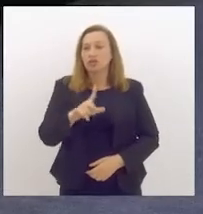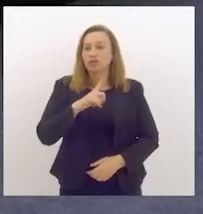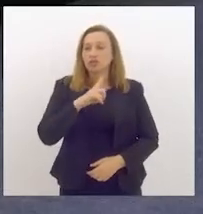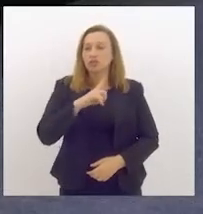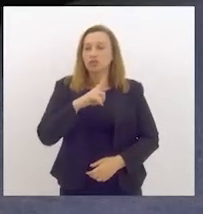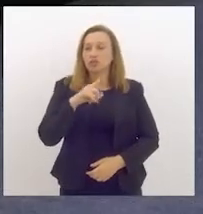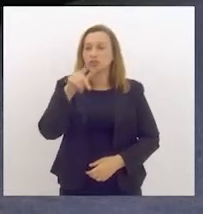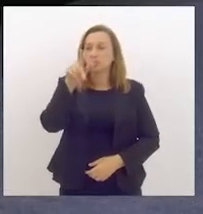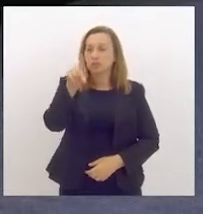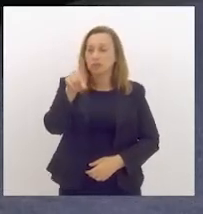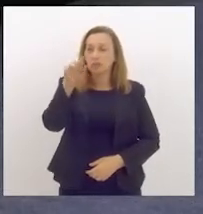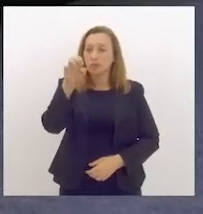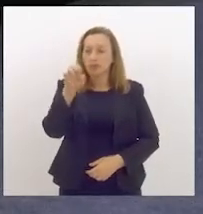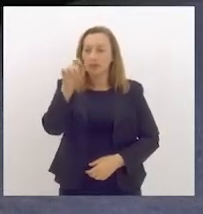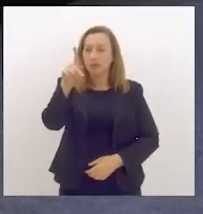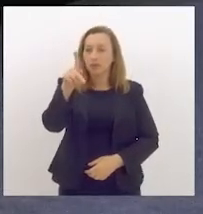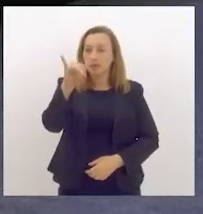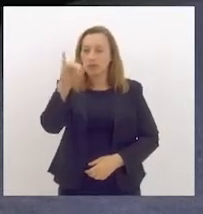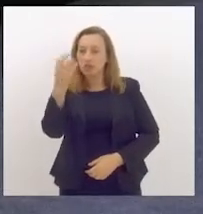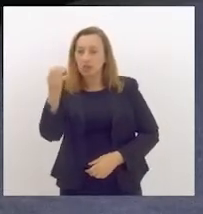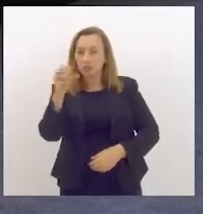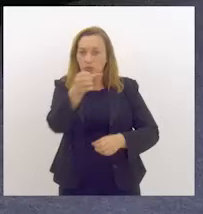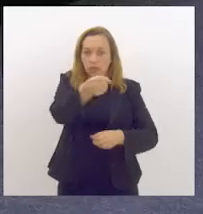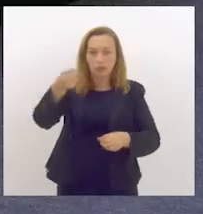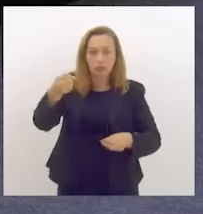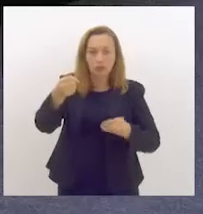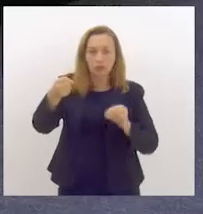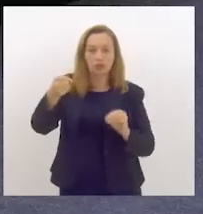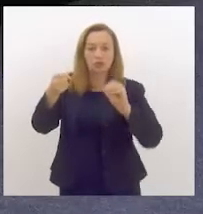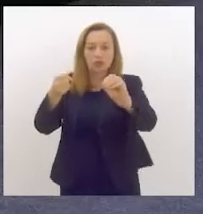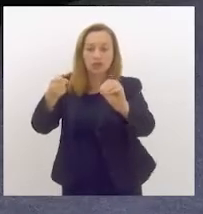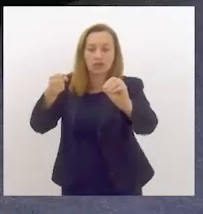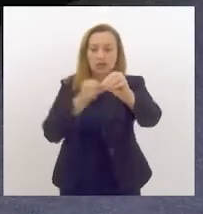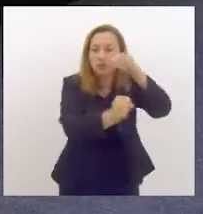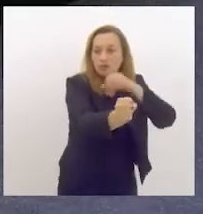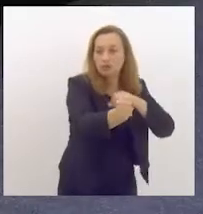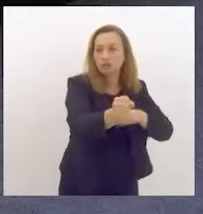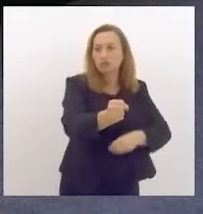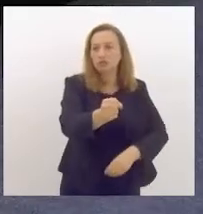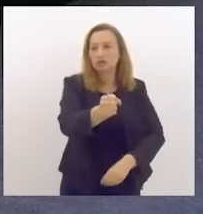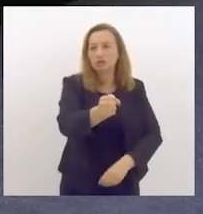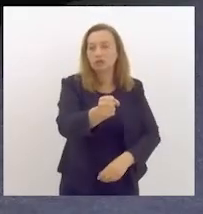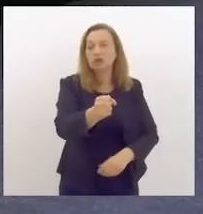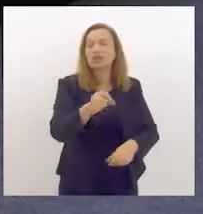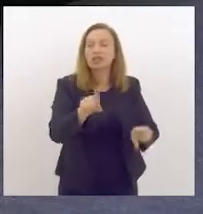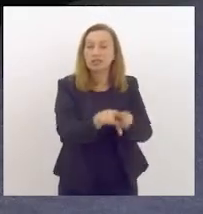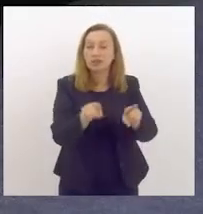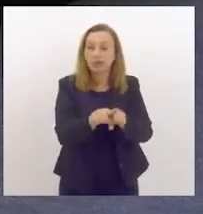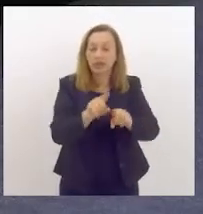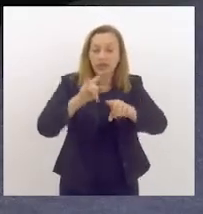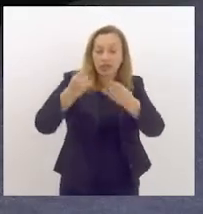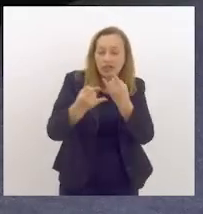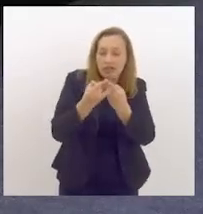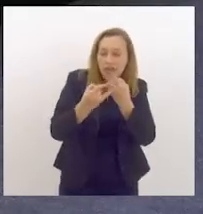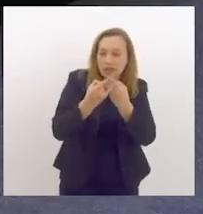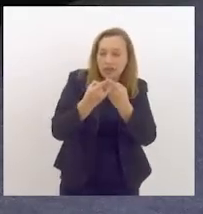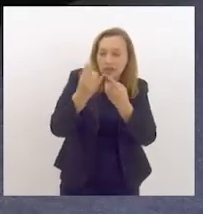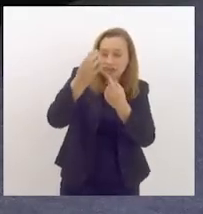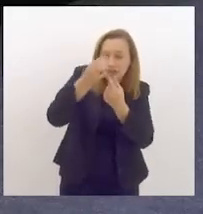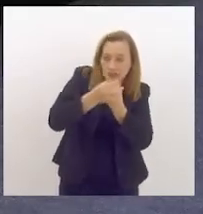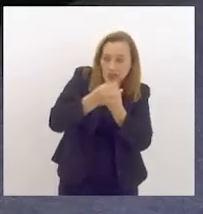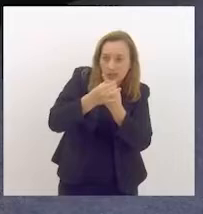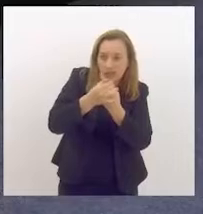pepino dentro do seu armário e dentro colocado no pepino uma camisinha e